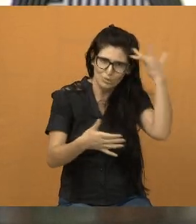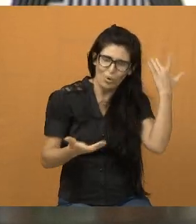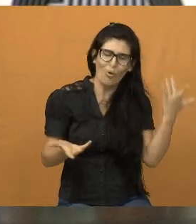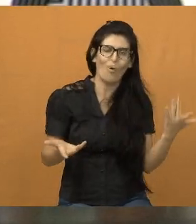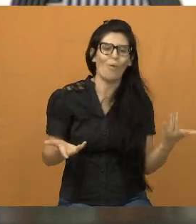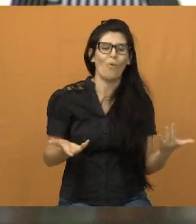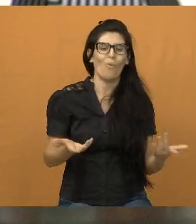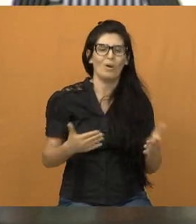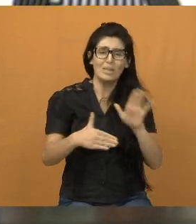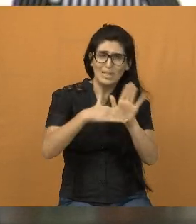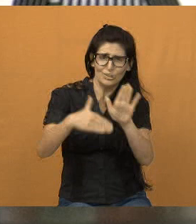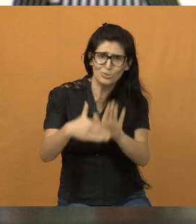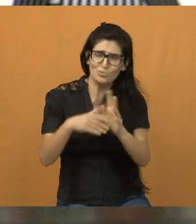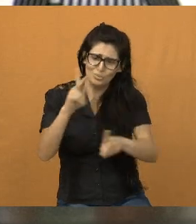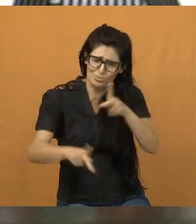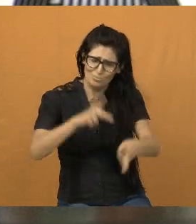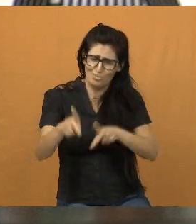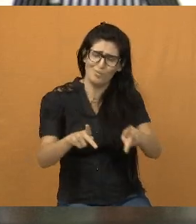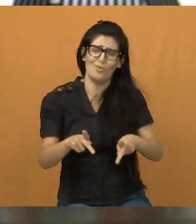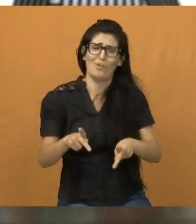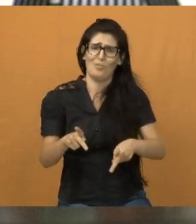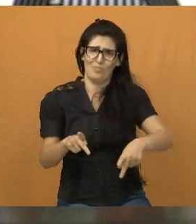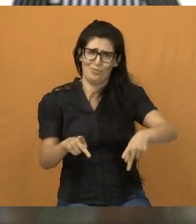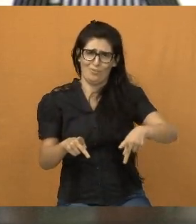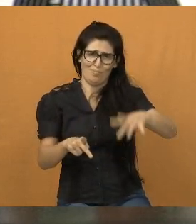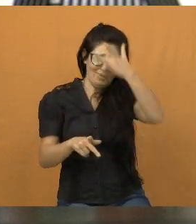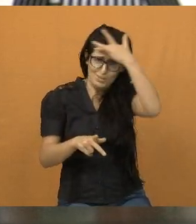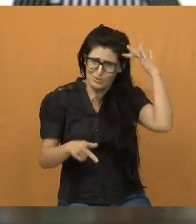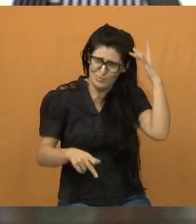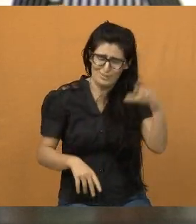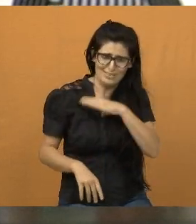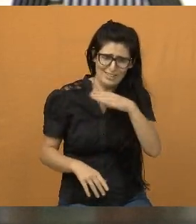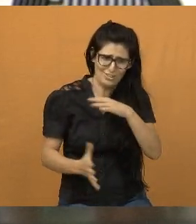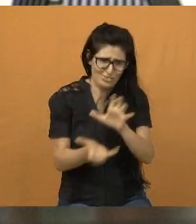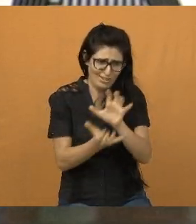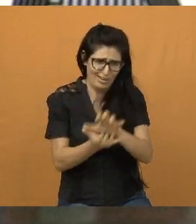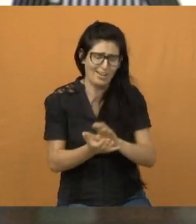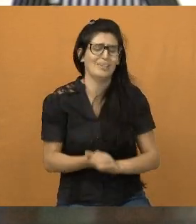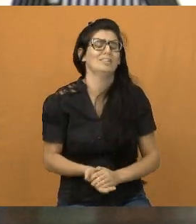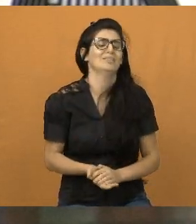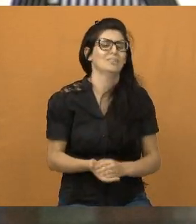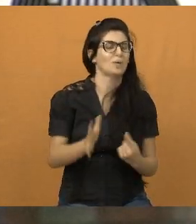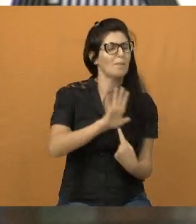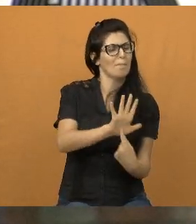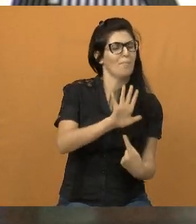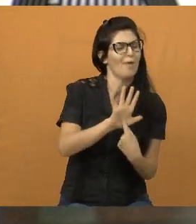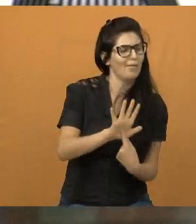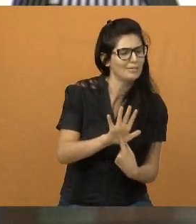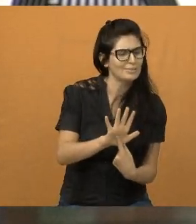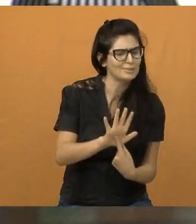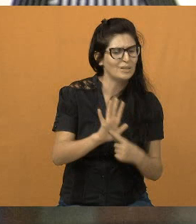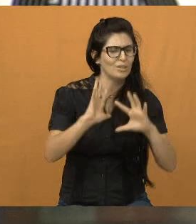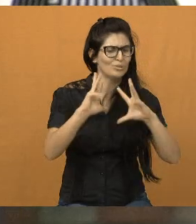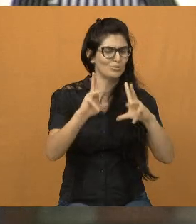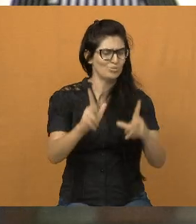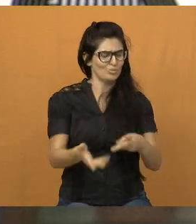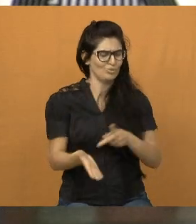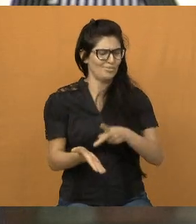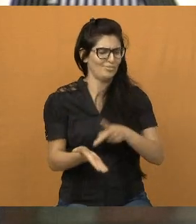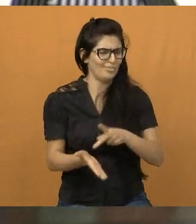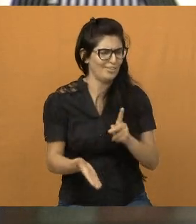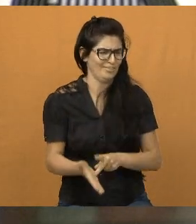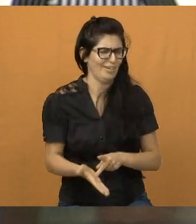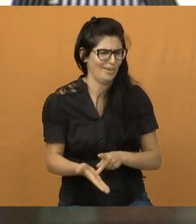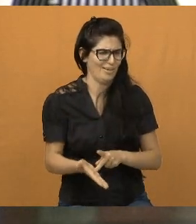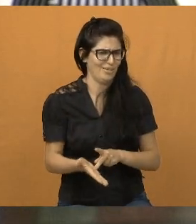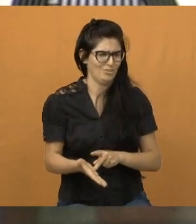população de Jacareí. Então, aqui estende, aqui nesse resultado, nessa prestação de contas, também tem a doação, o trabalho de